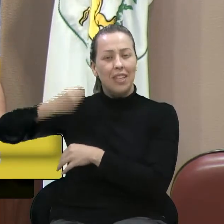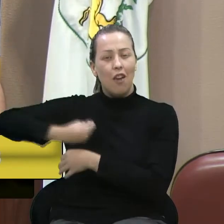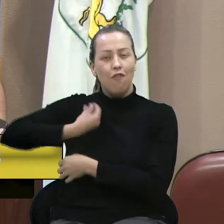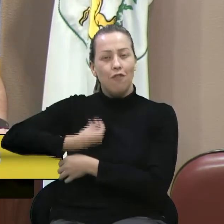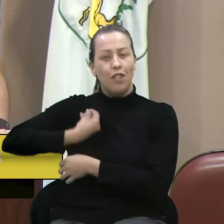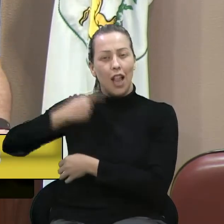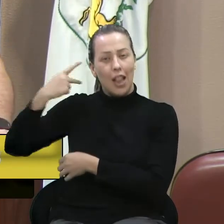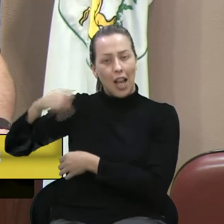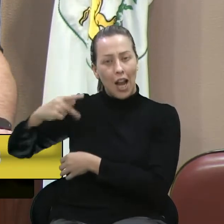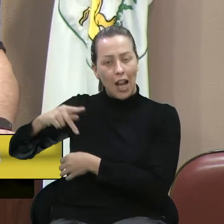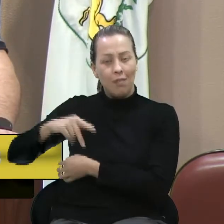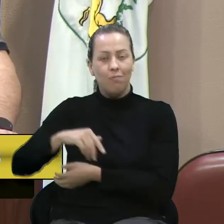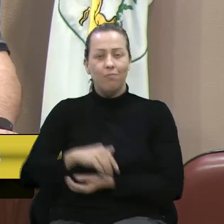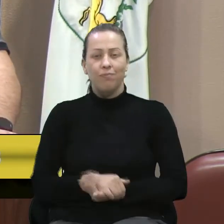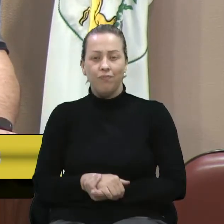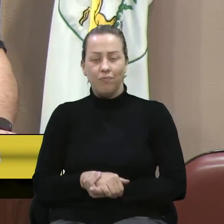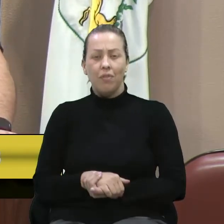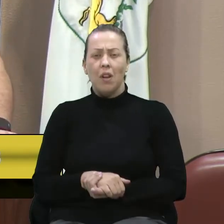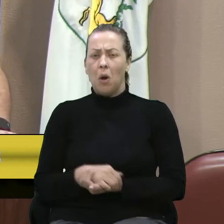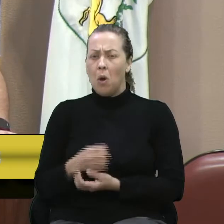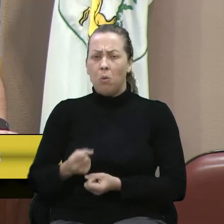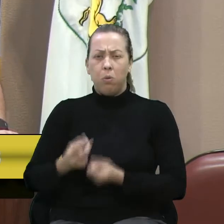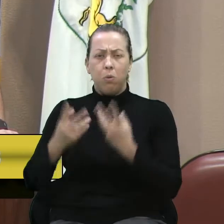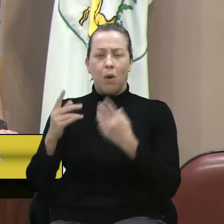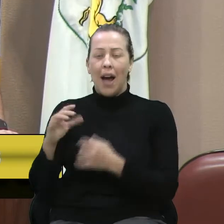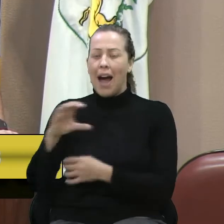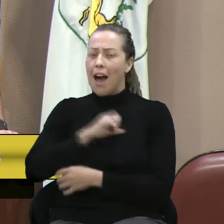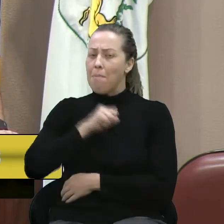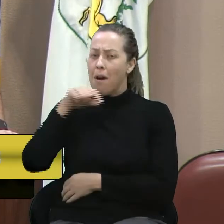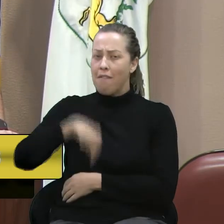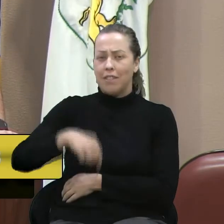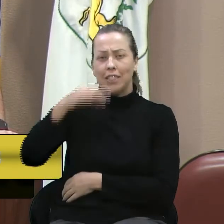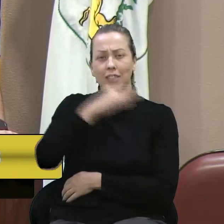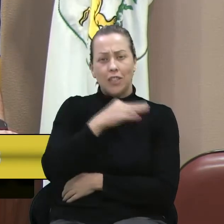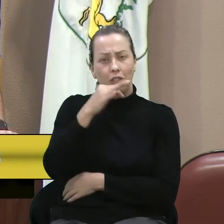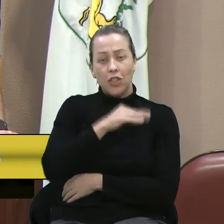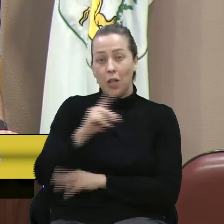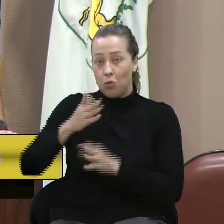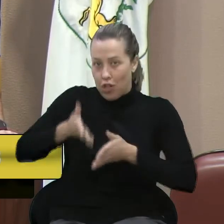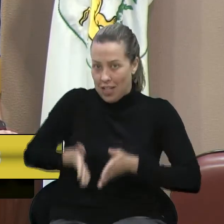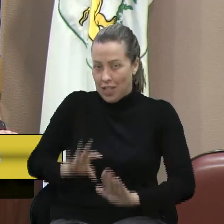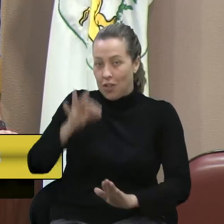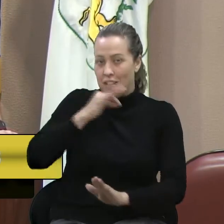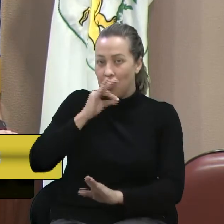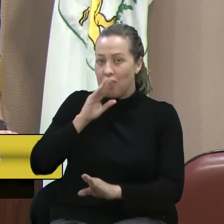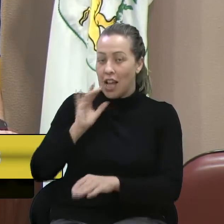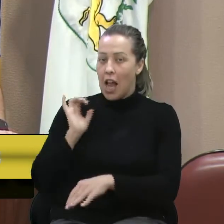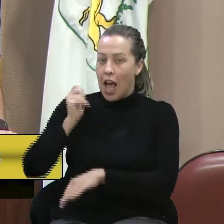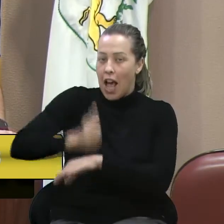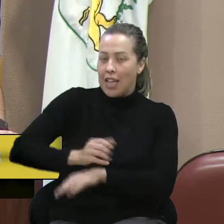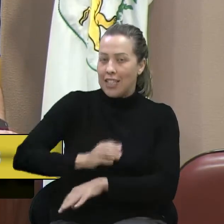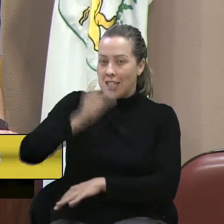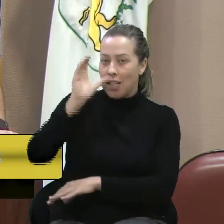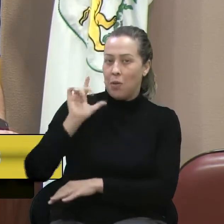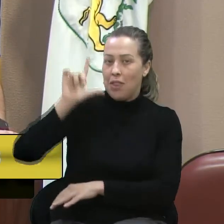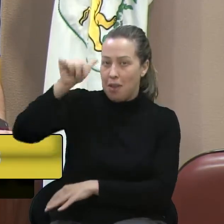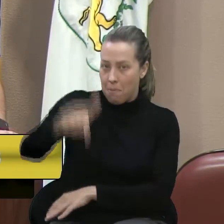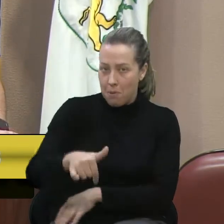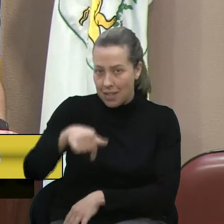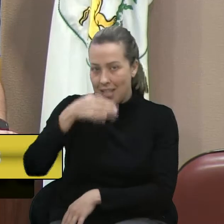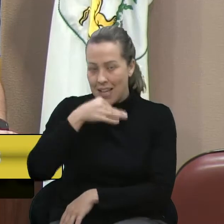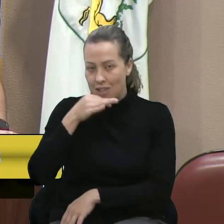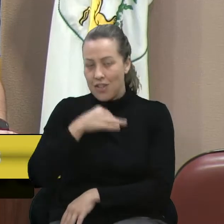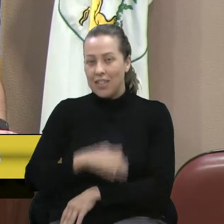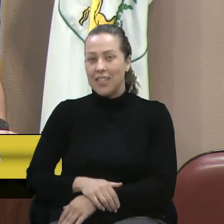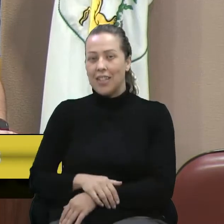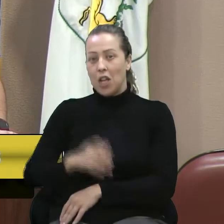Cancian. E o quanto ele amava Caxias do Sul, porque ele não era nascido aqui, ele virou cidadão caxiense depois,